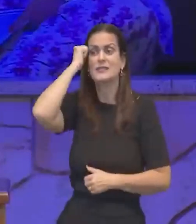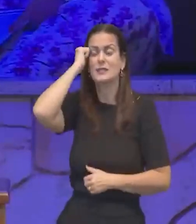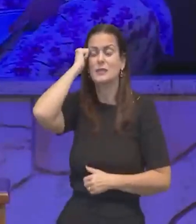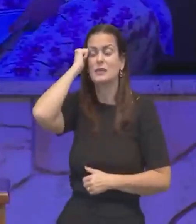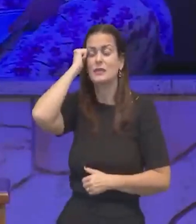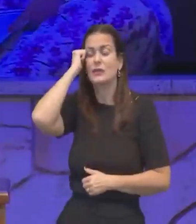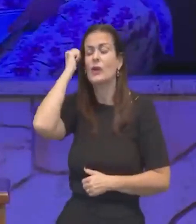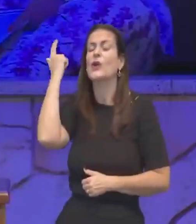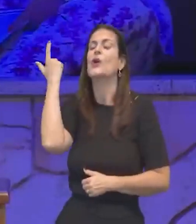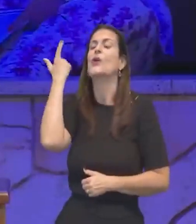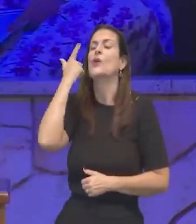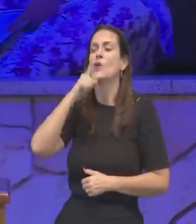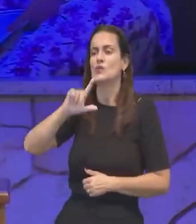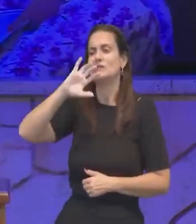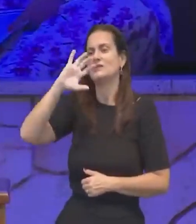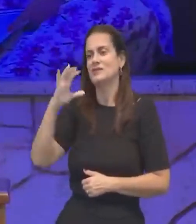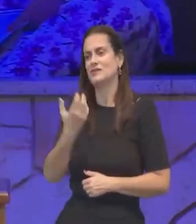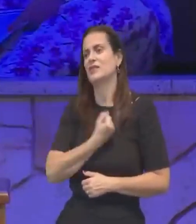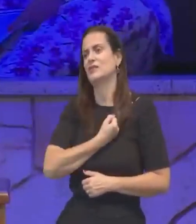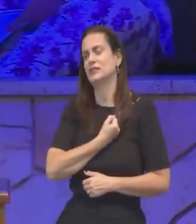chegou a salvação àquela casa.